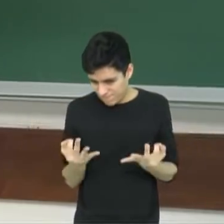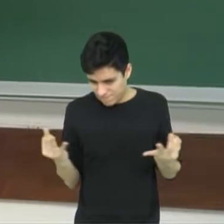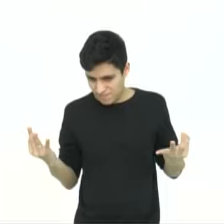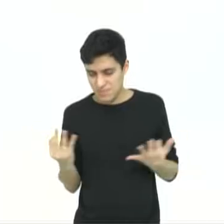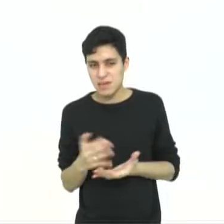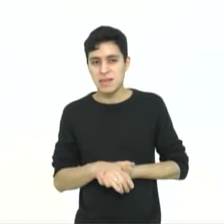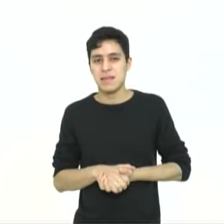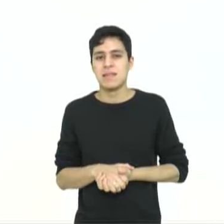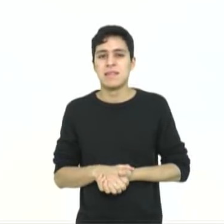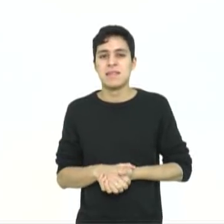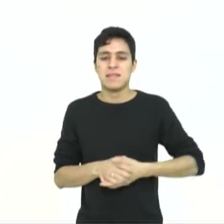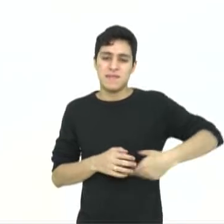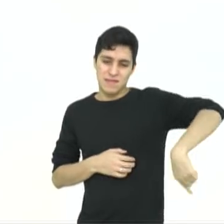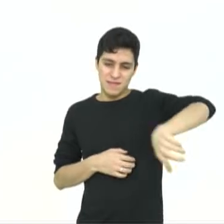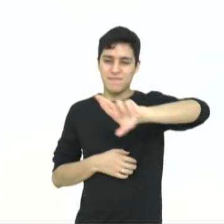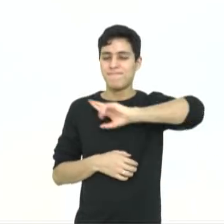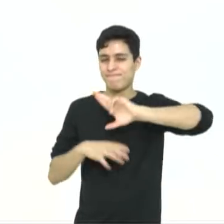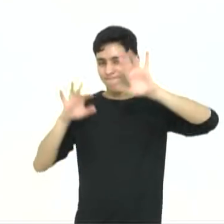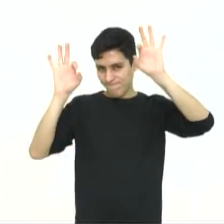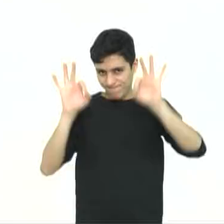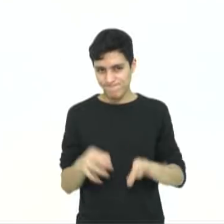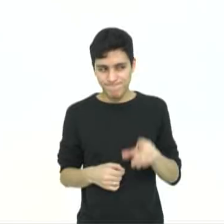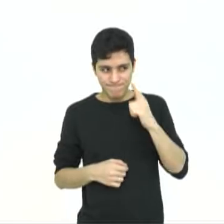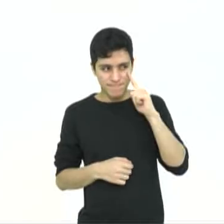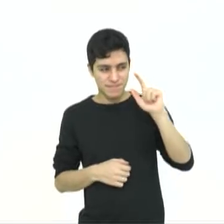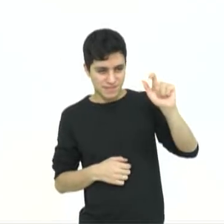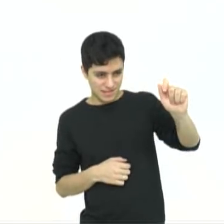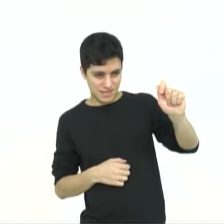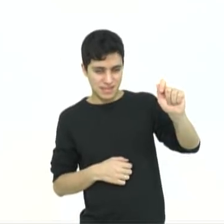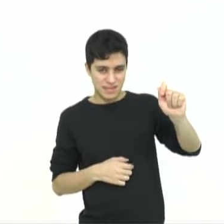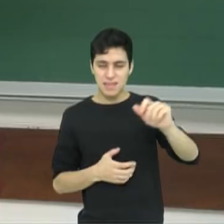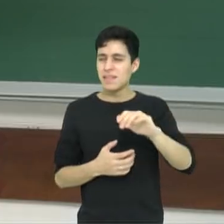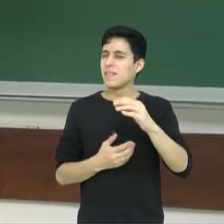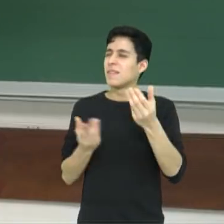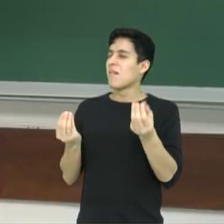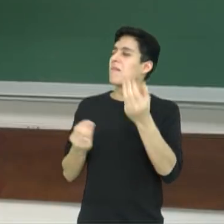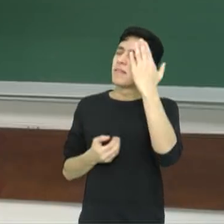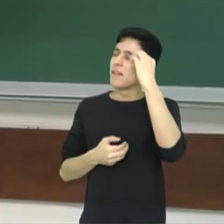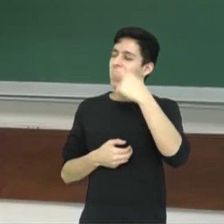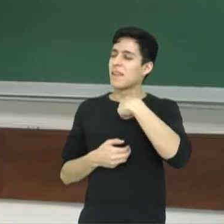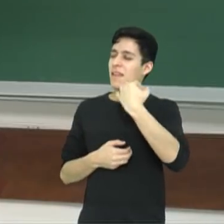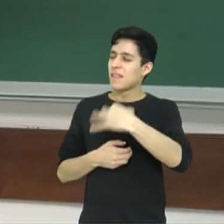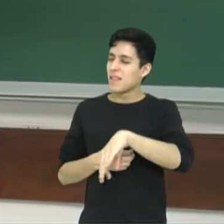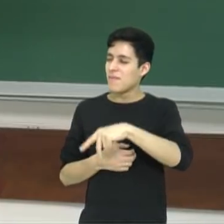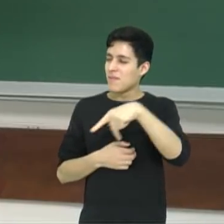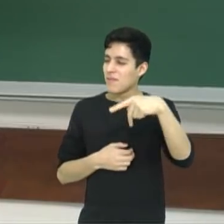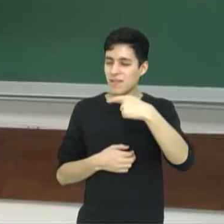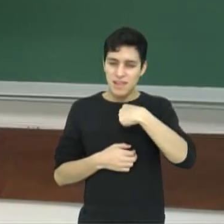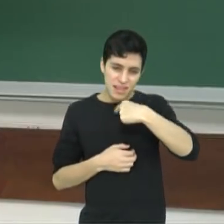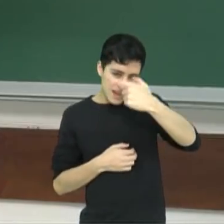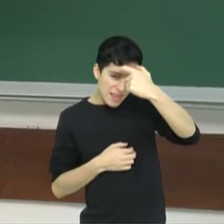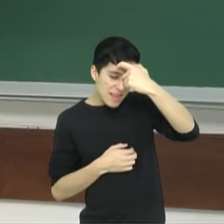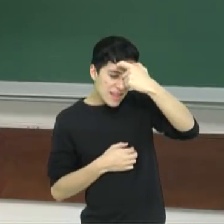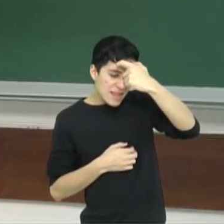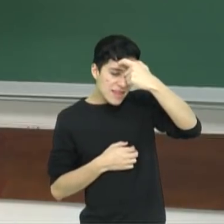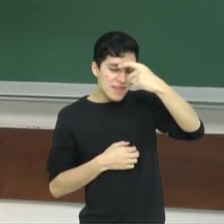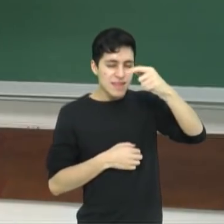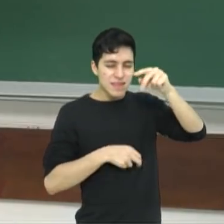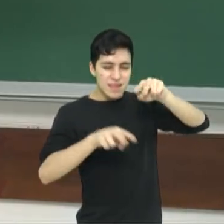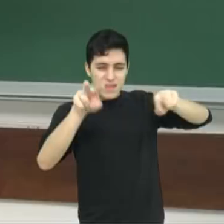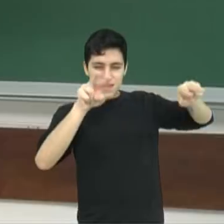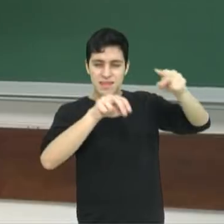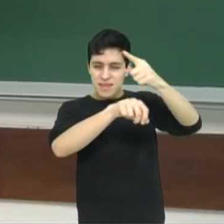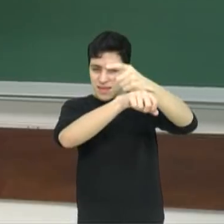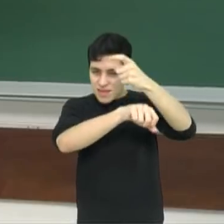Muito bem, mandaram bem. Letra A, guerra do... Como, professor, que você sabe que eu acertei? Porque eu tenho poder telecinético. É